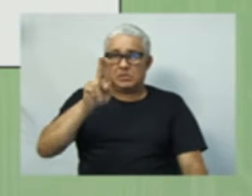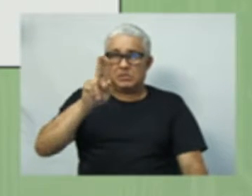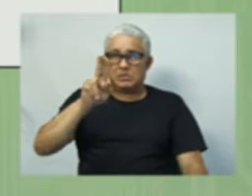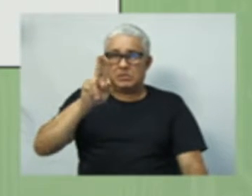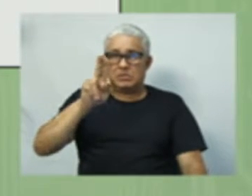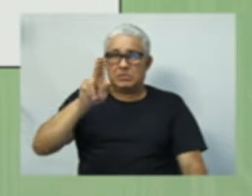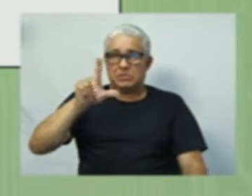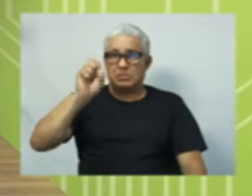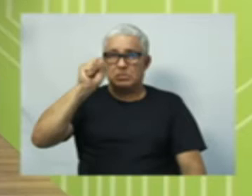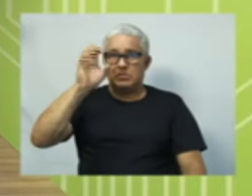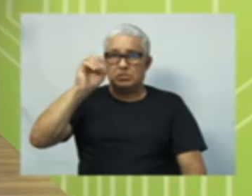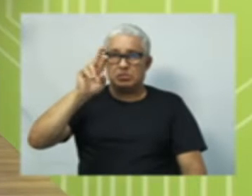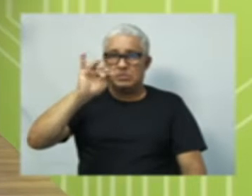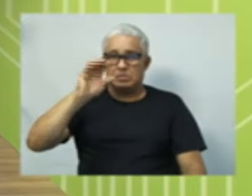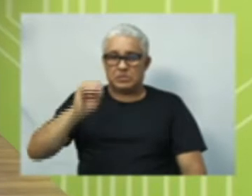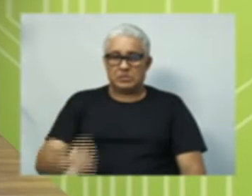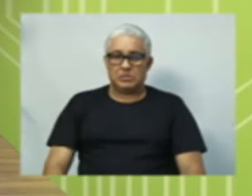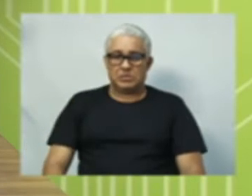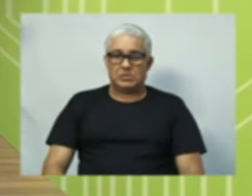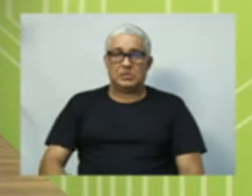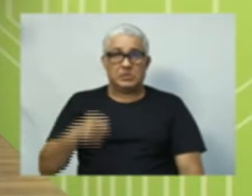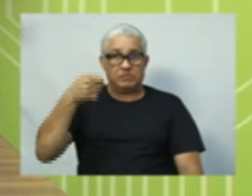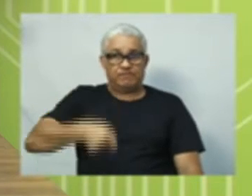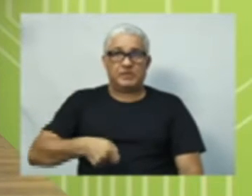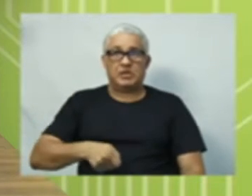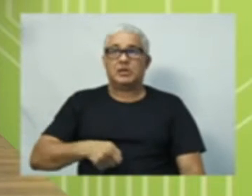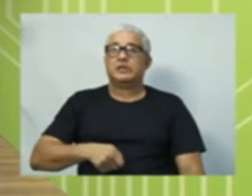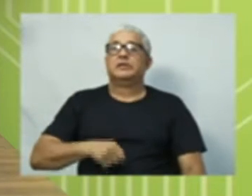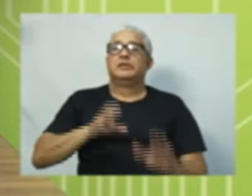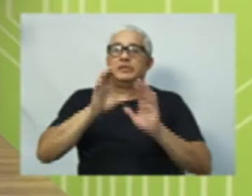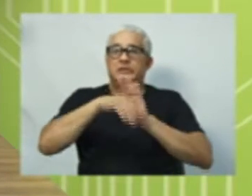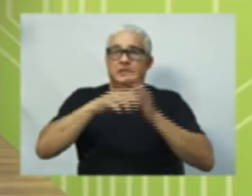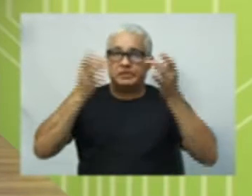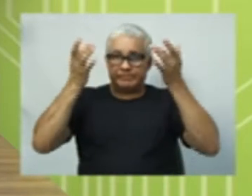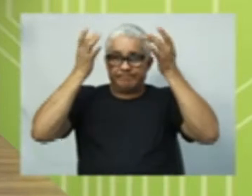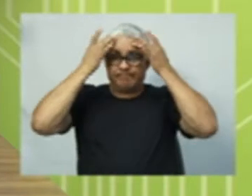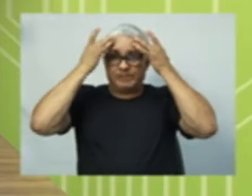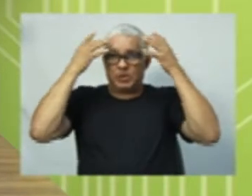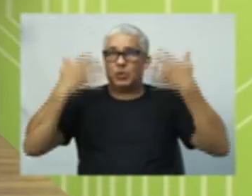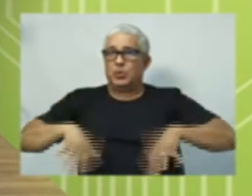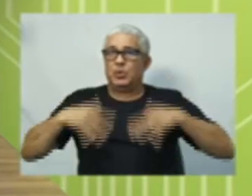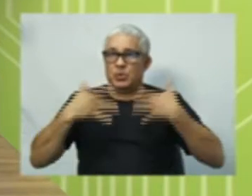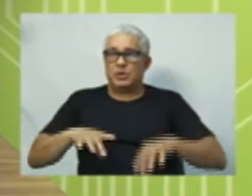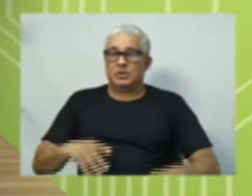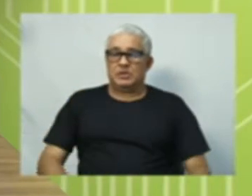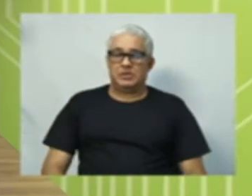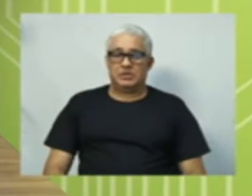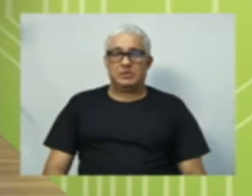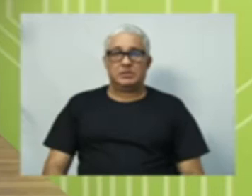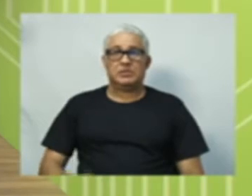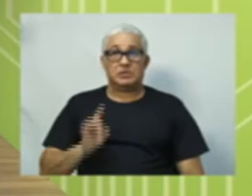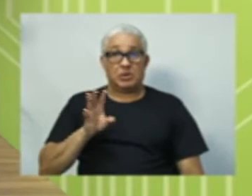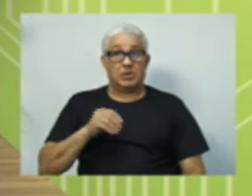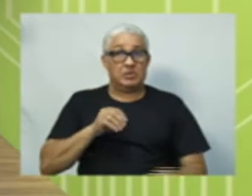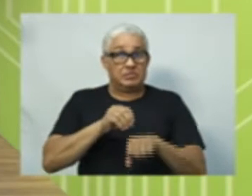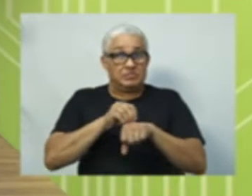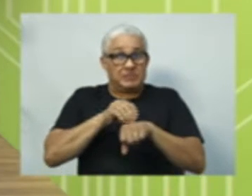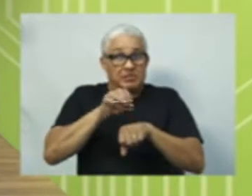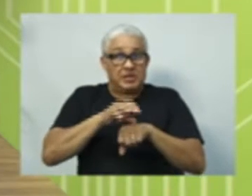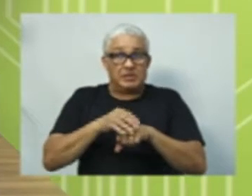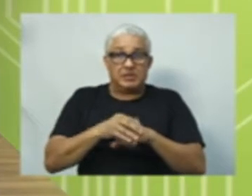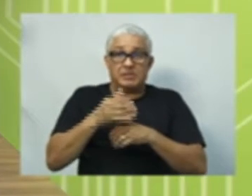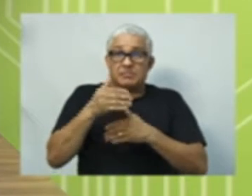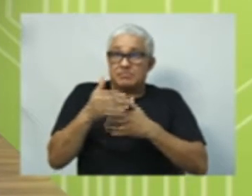Ufa! É muito conceito para gravar, né? Portanto, aqui eu só estou dando os primeiros